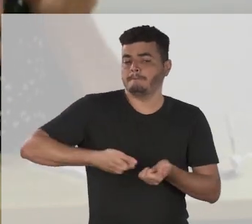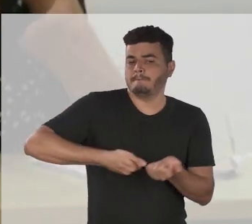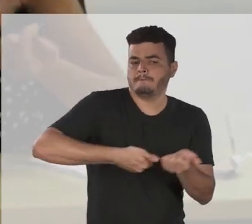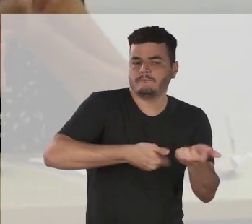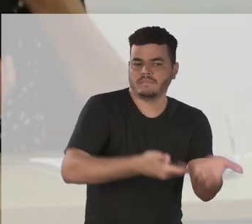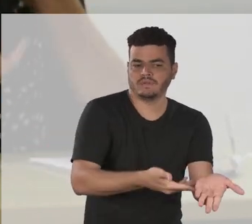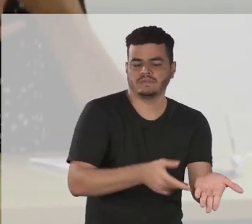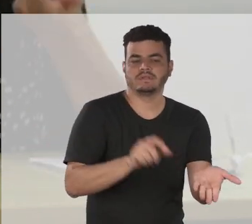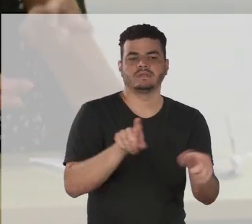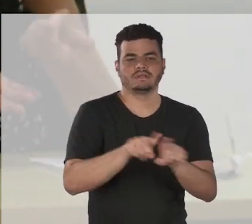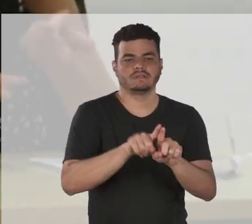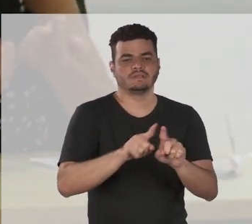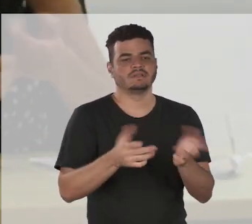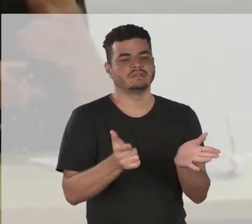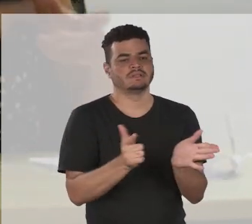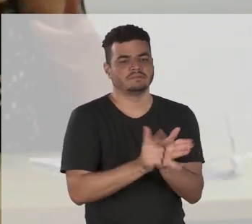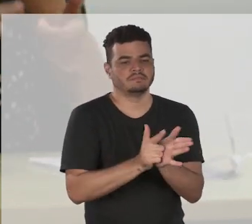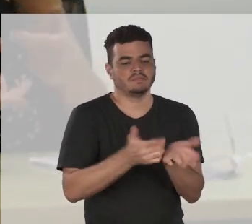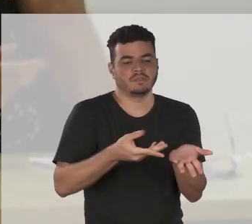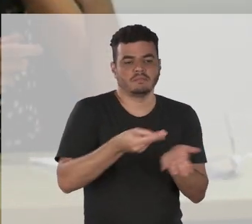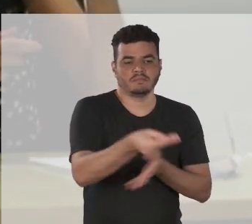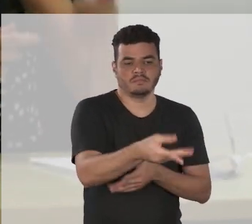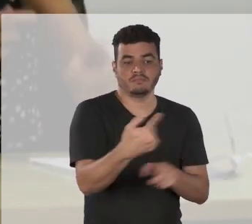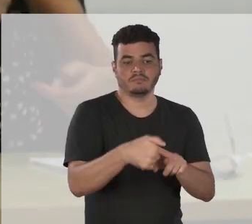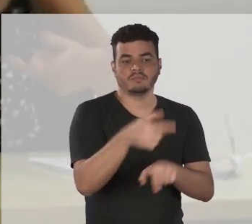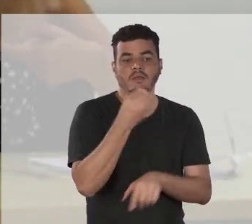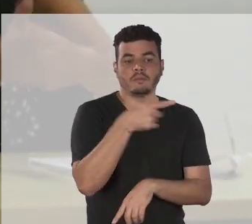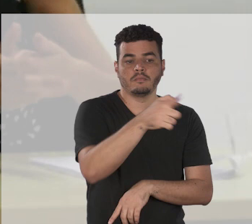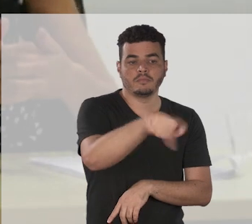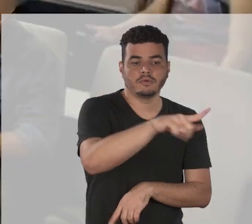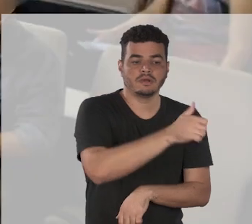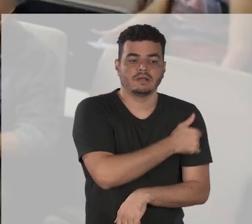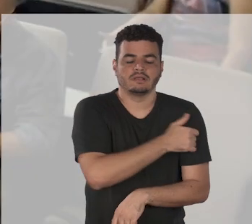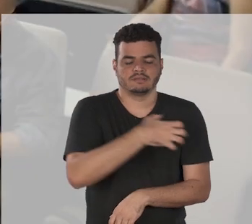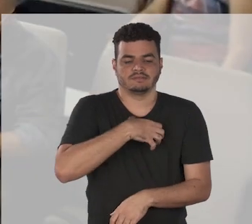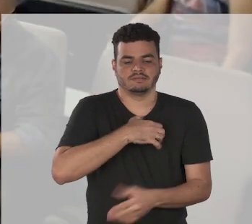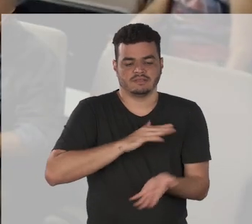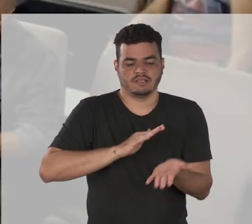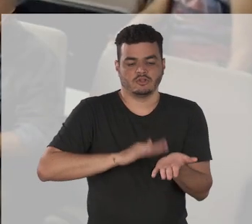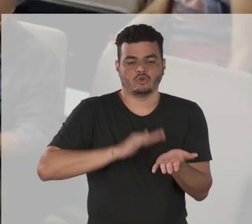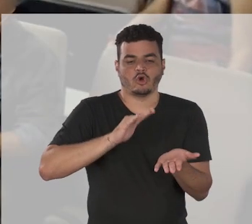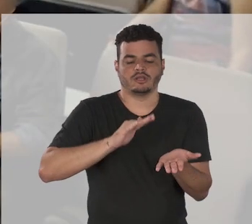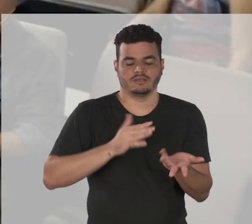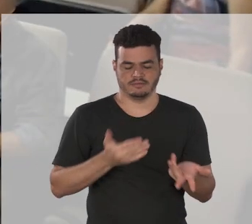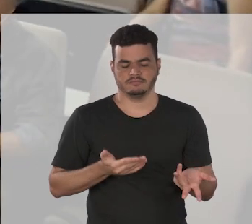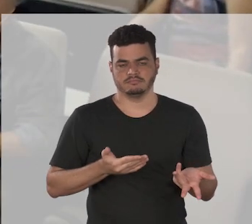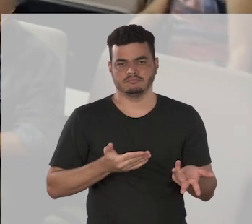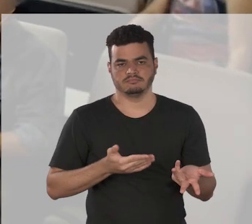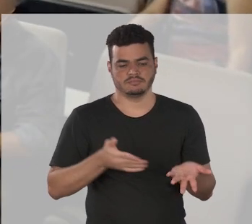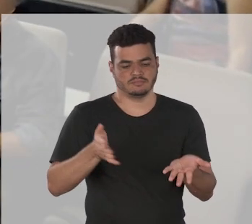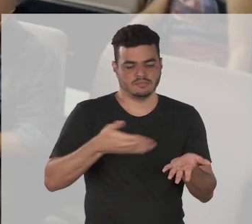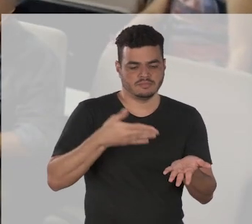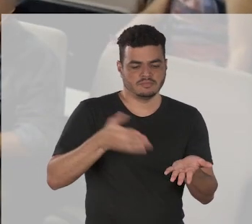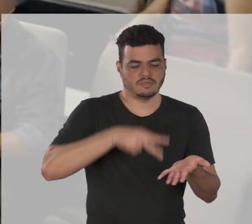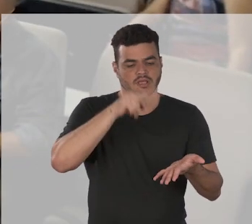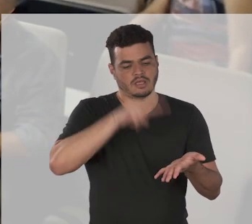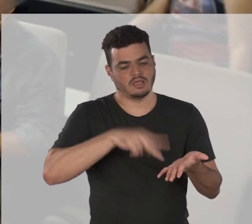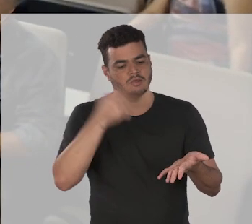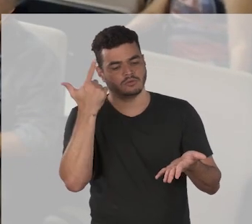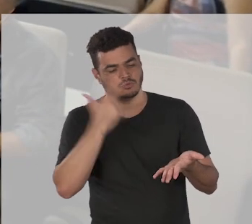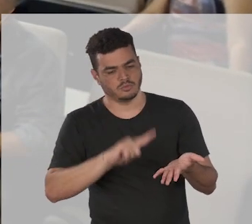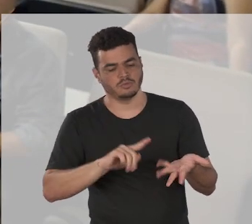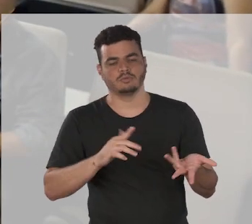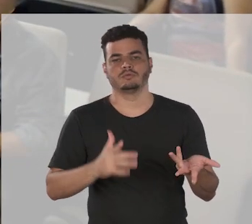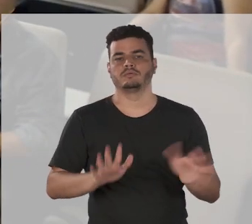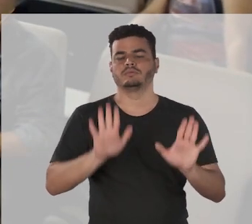seja, de não perder isso da meta-realidade, de poder tocar, ler, reler, e às vezes